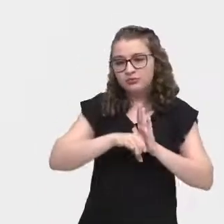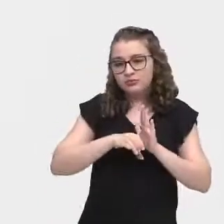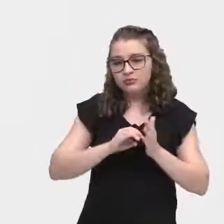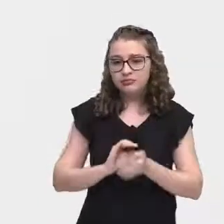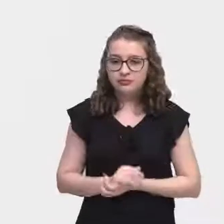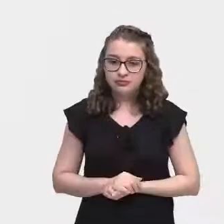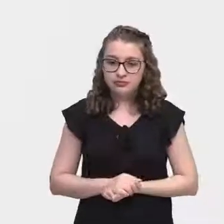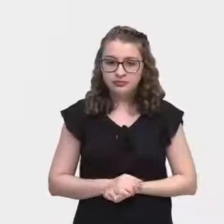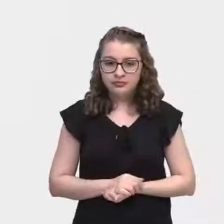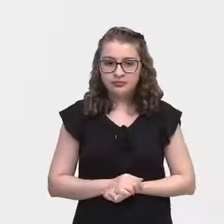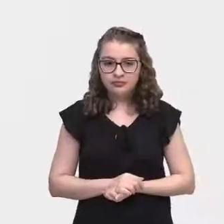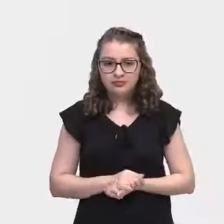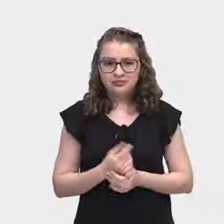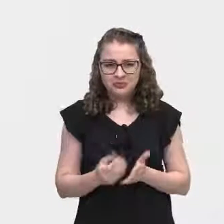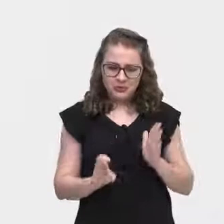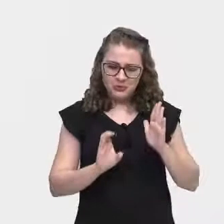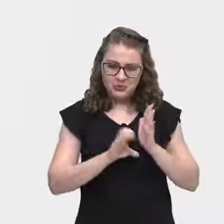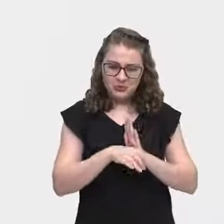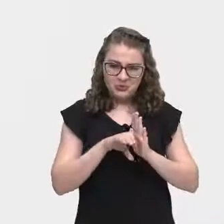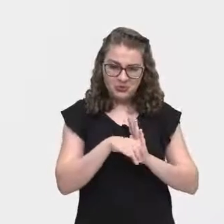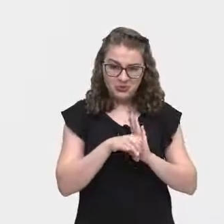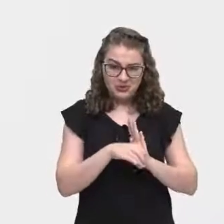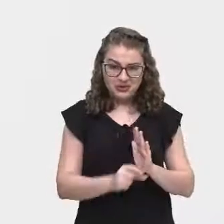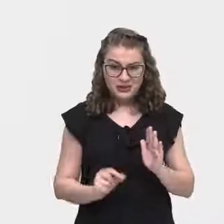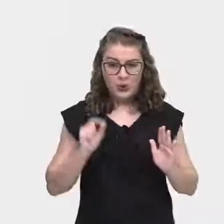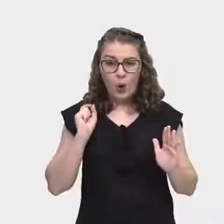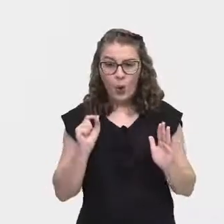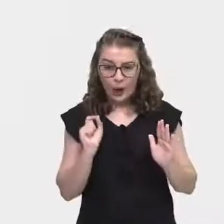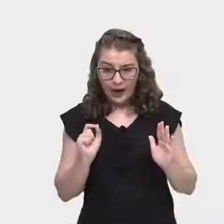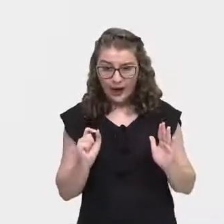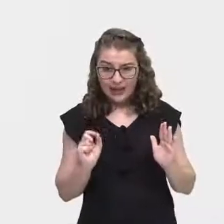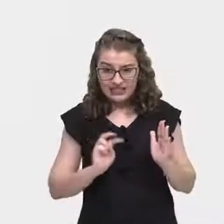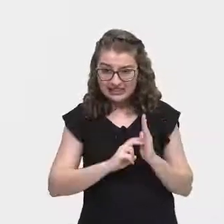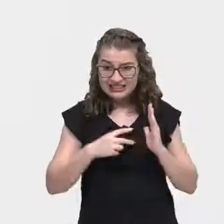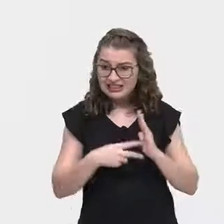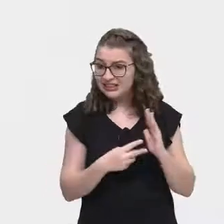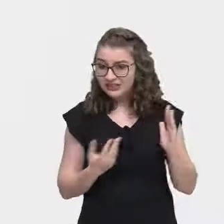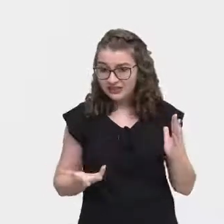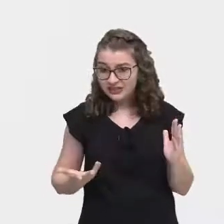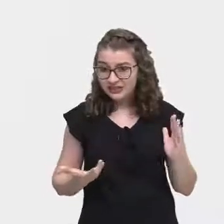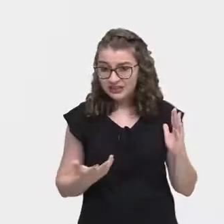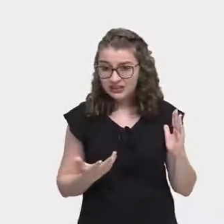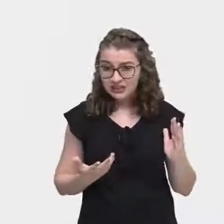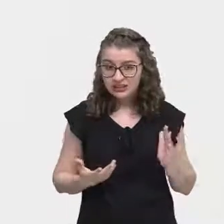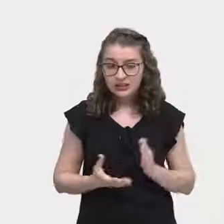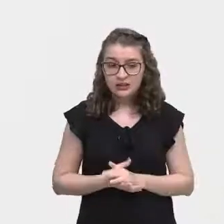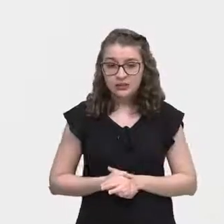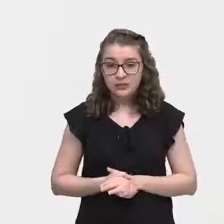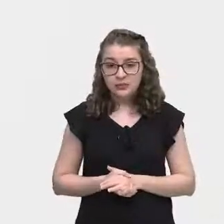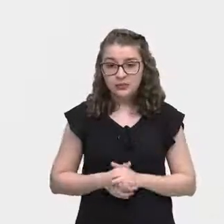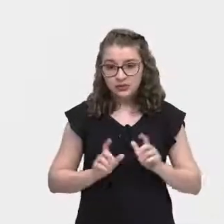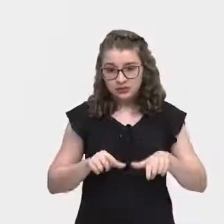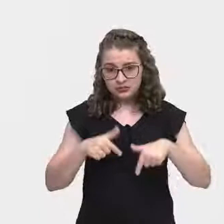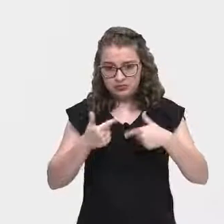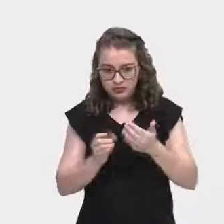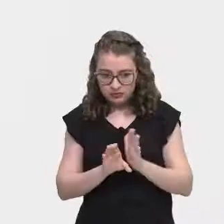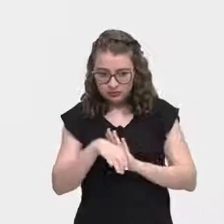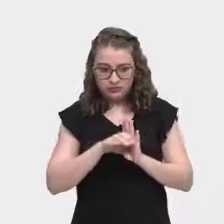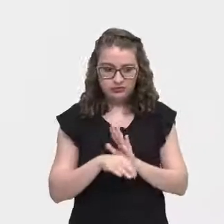Né? Mas o que é o conceito? Vamos ver aí, ó. O que é o conceito, então, já que ela é o trabalho com o